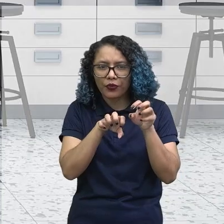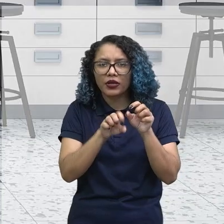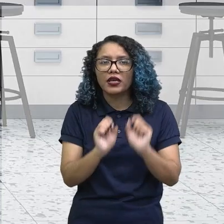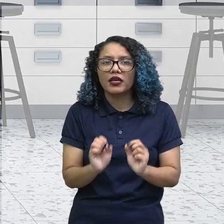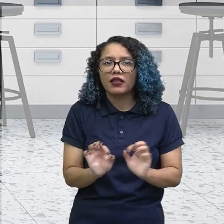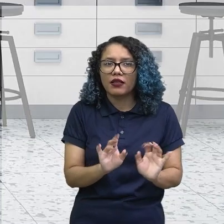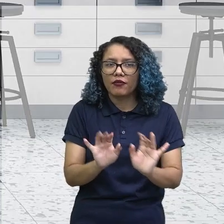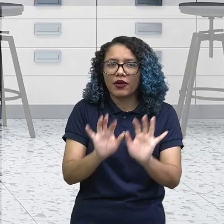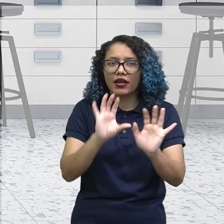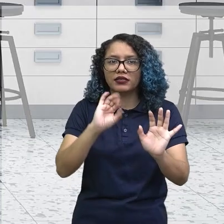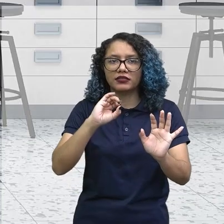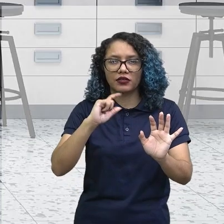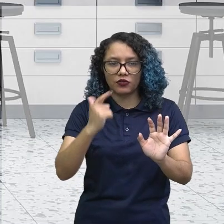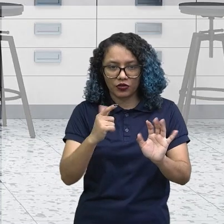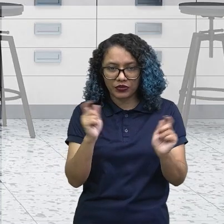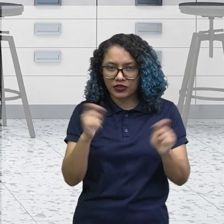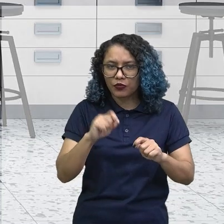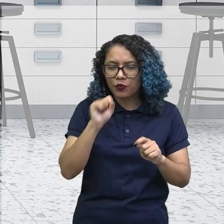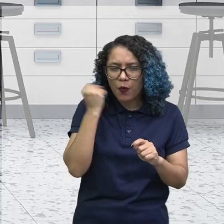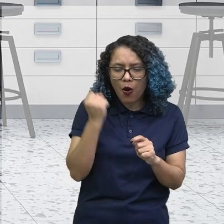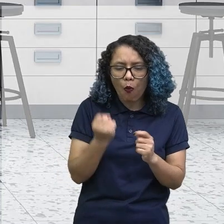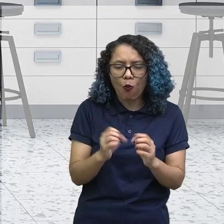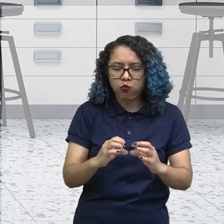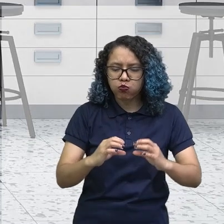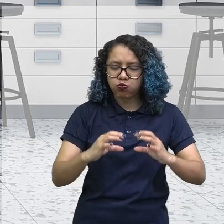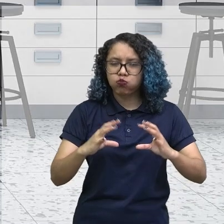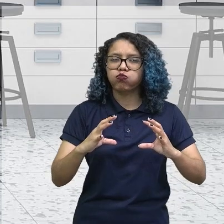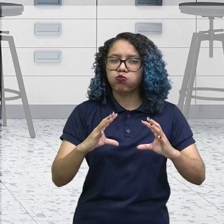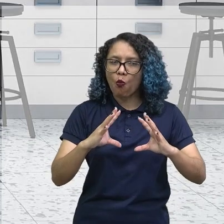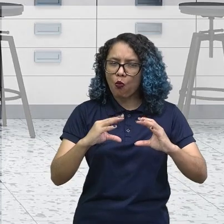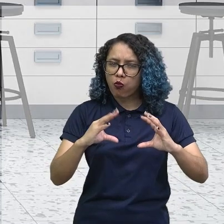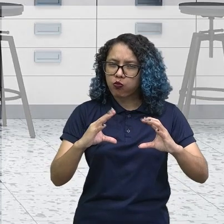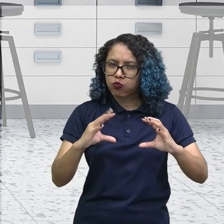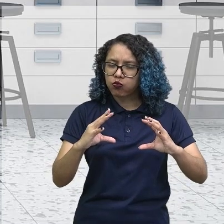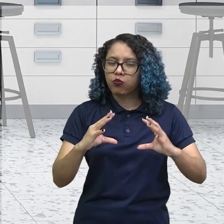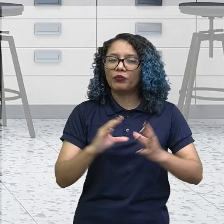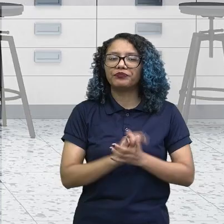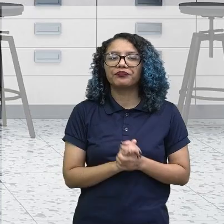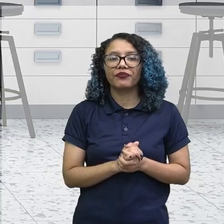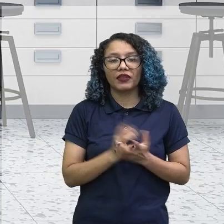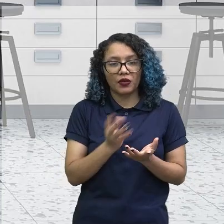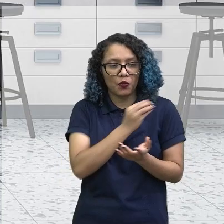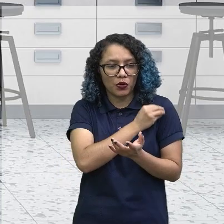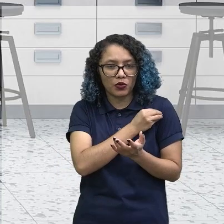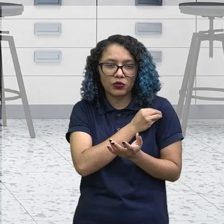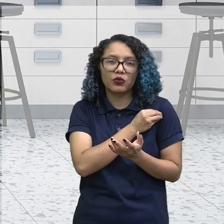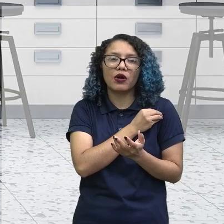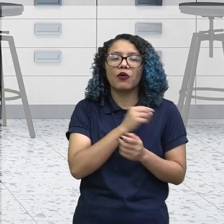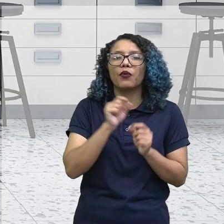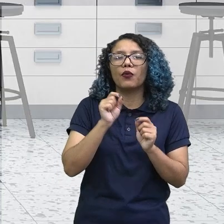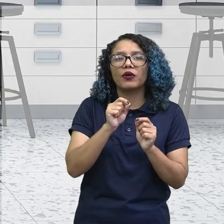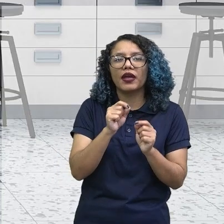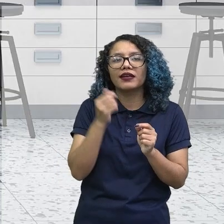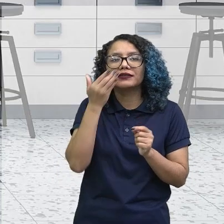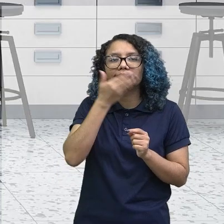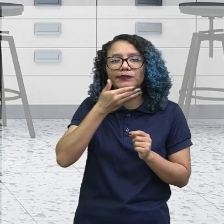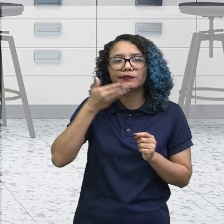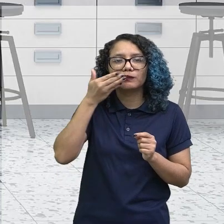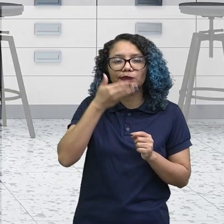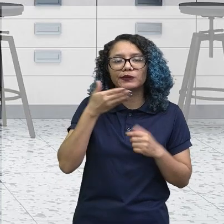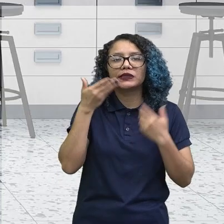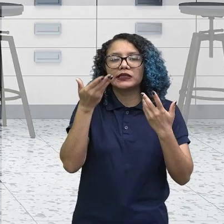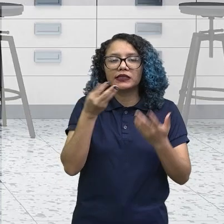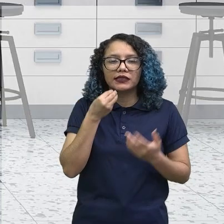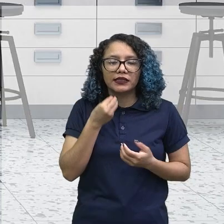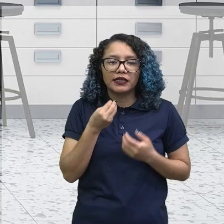que vai dar aquele aspecto fofinho no pão. E o álcool etílico vai dar o sabor daquele pão, certo? Então, é uma reação química que